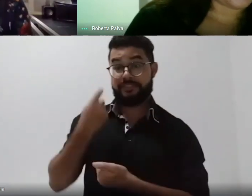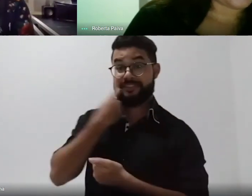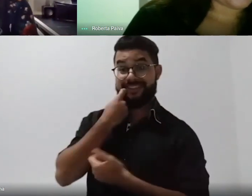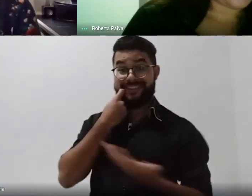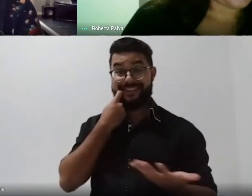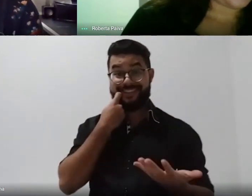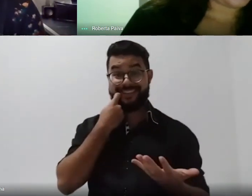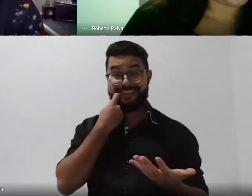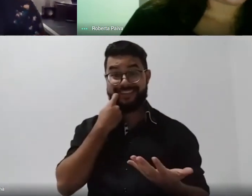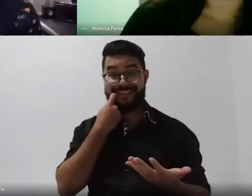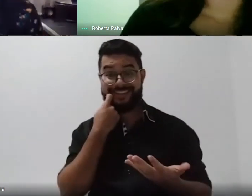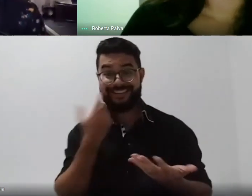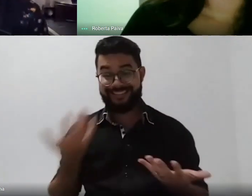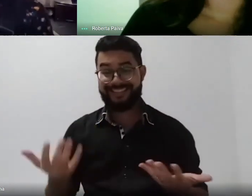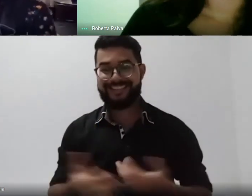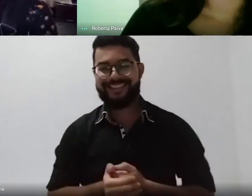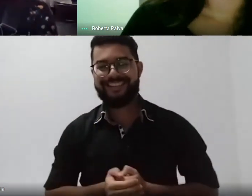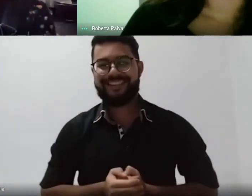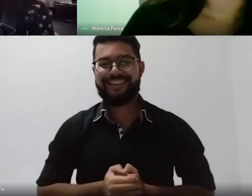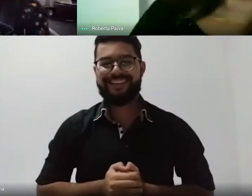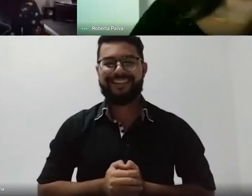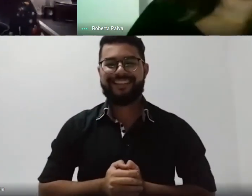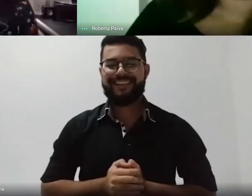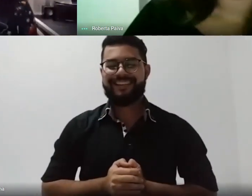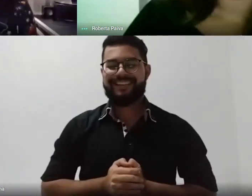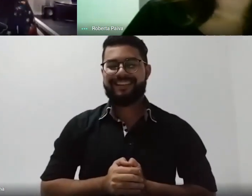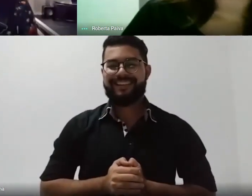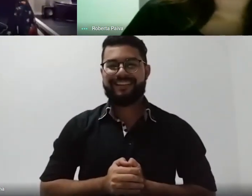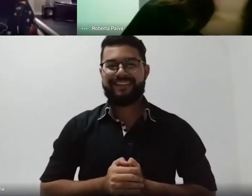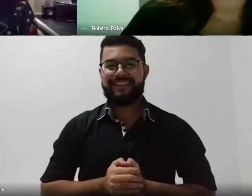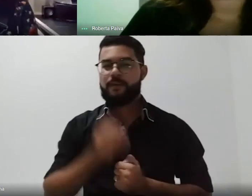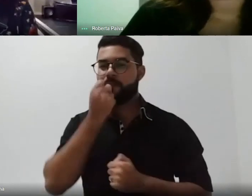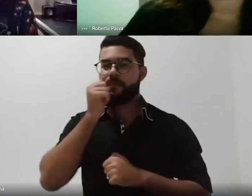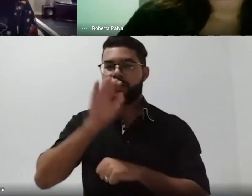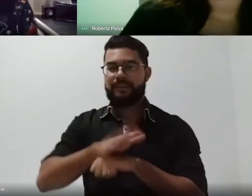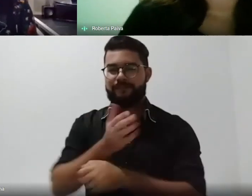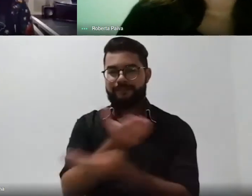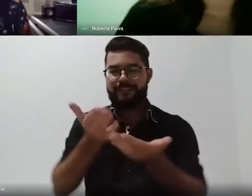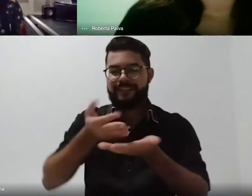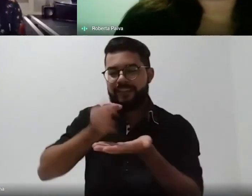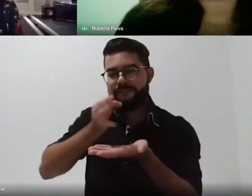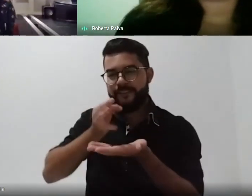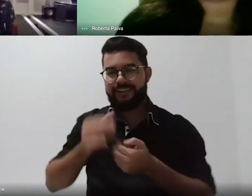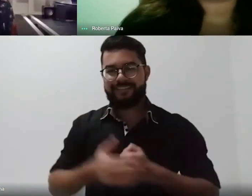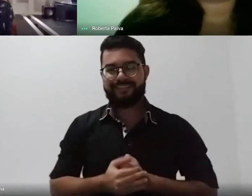diz a galera. Chegou aí, uma boa tarde de café.